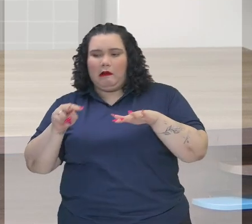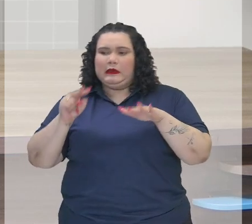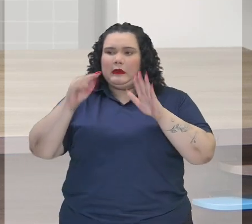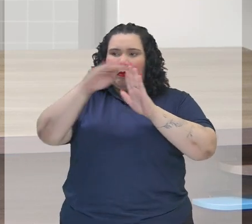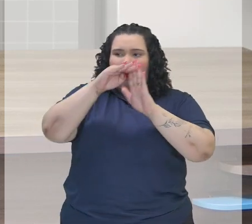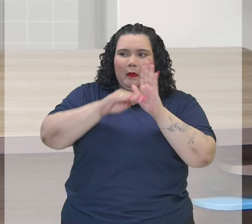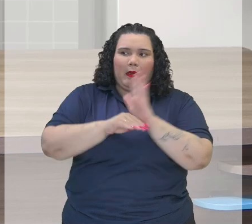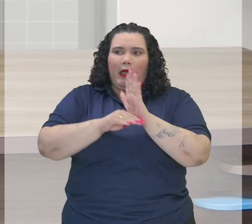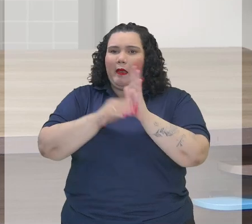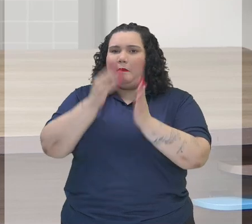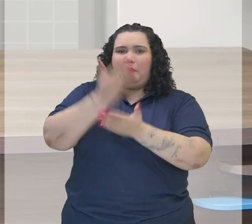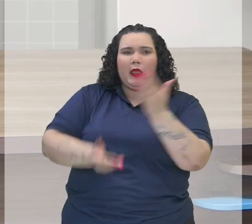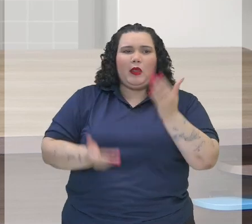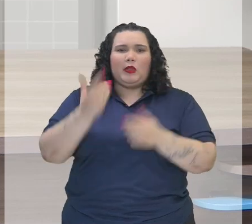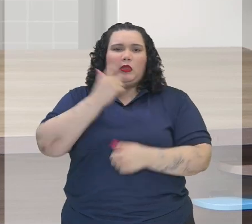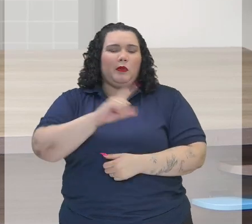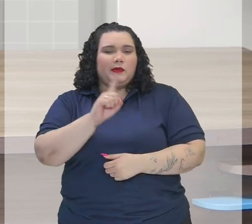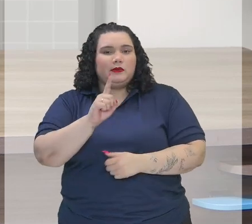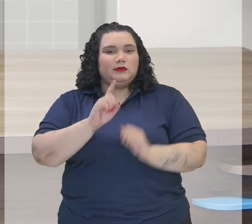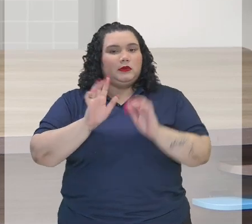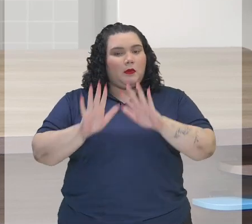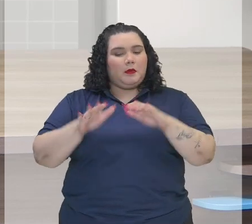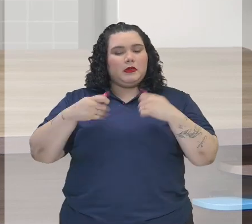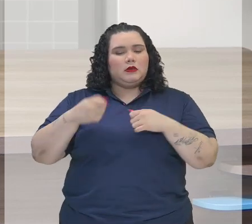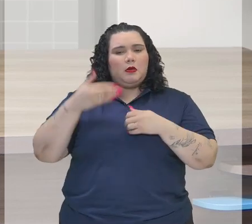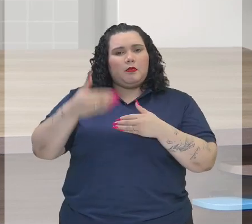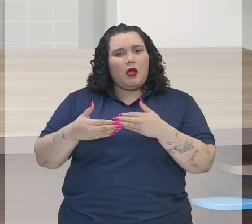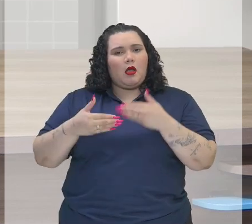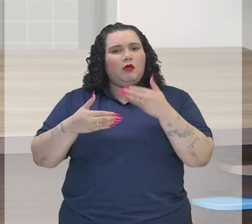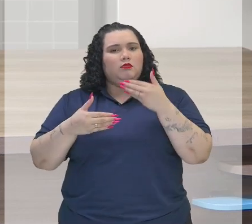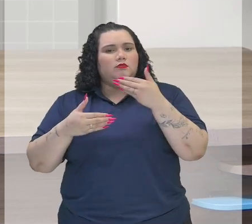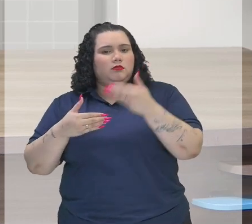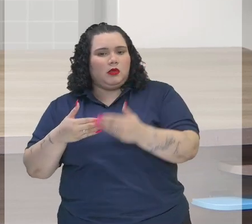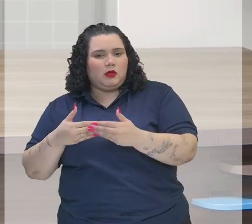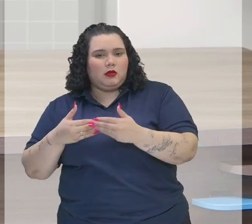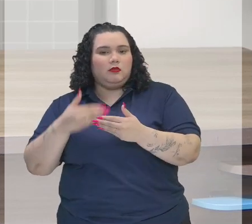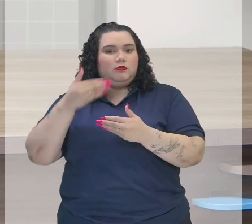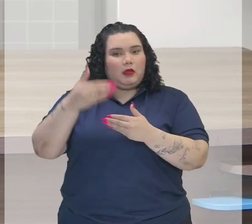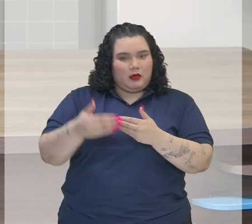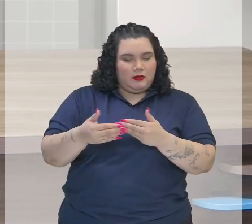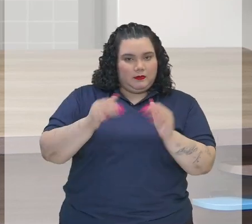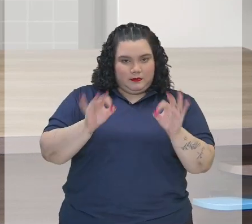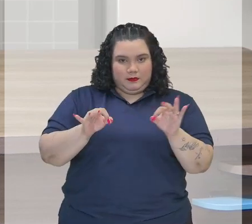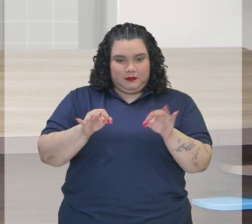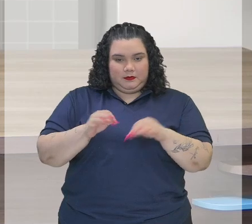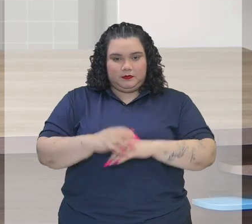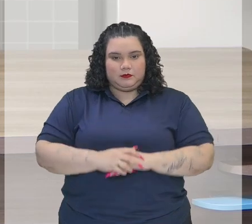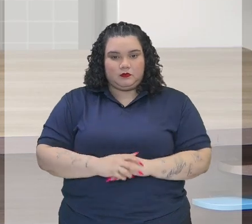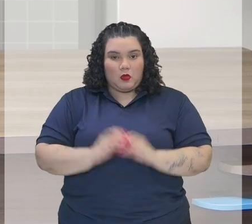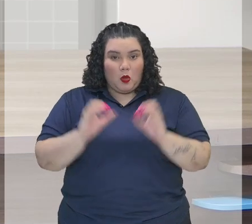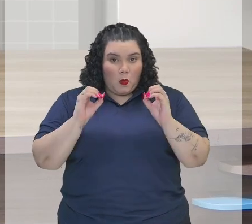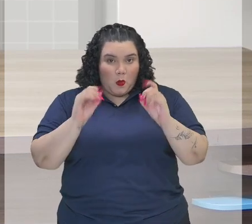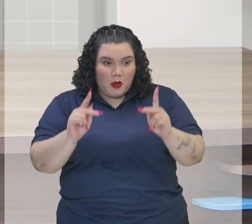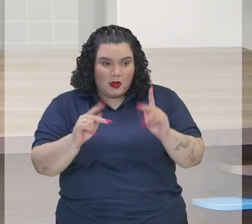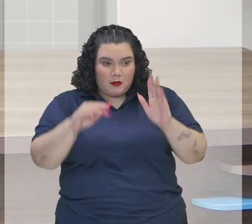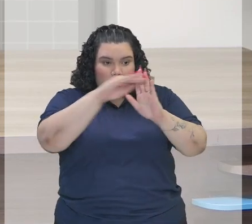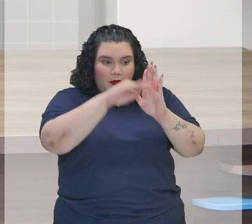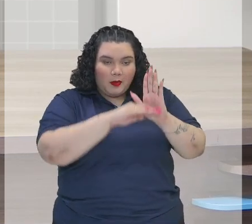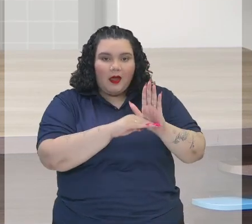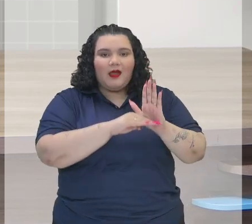concluir. Então, o ideal é que a gente tenha pelo menos ali um intervalo de uma semana ou do dia. Listou já é uma